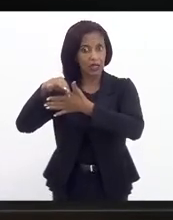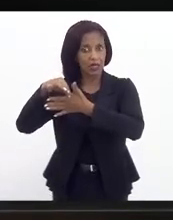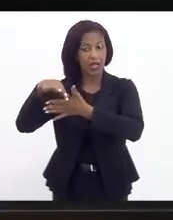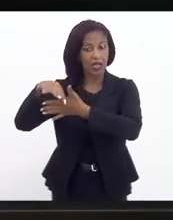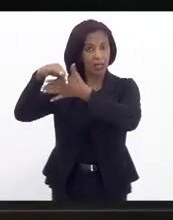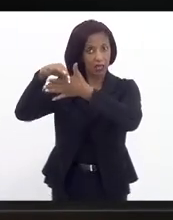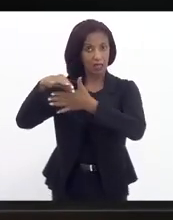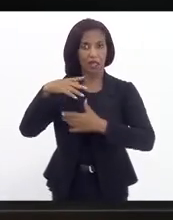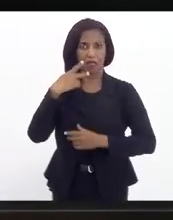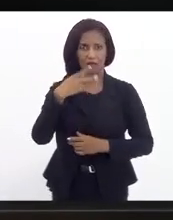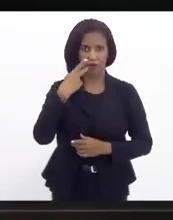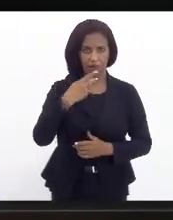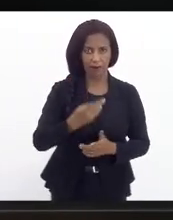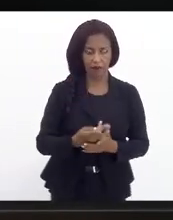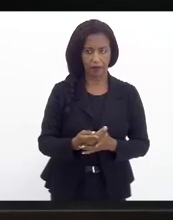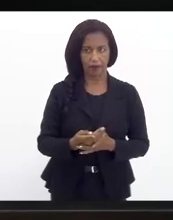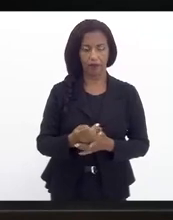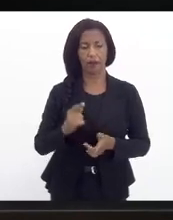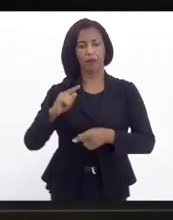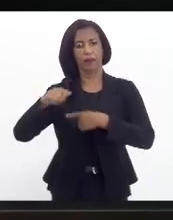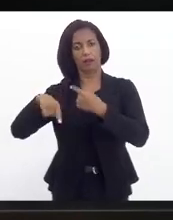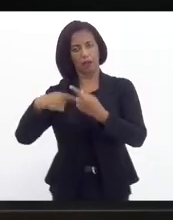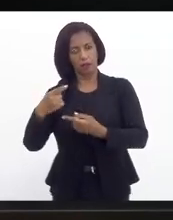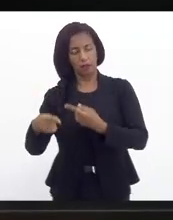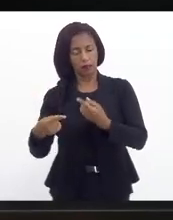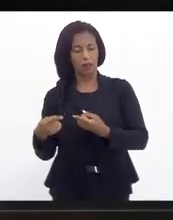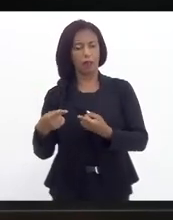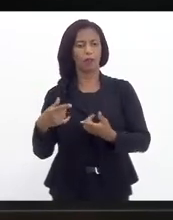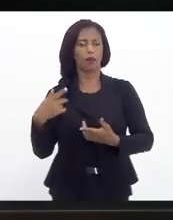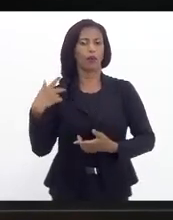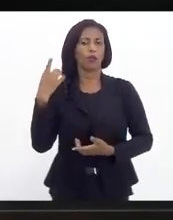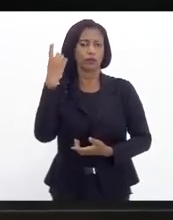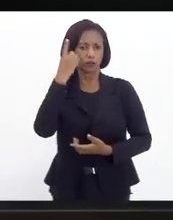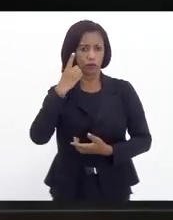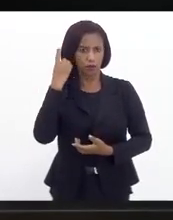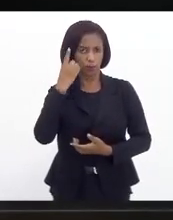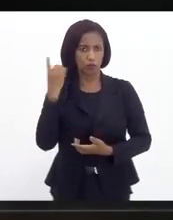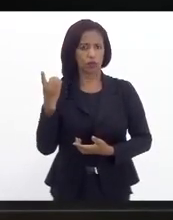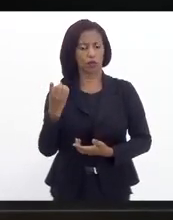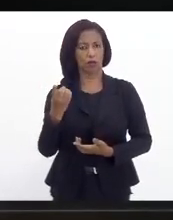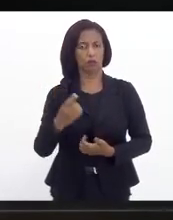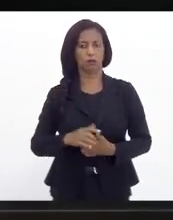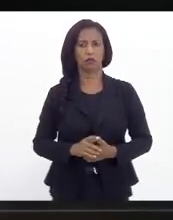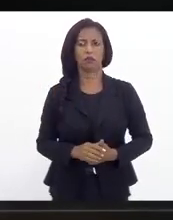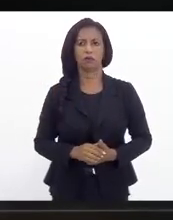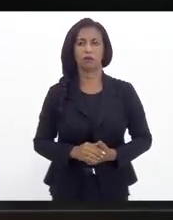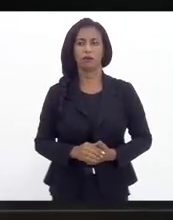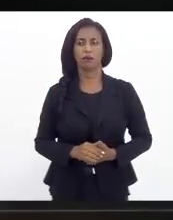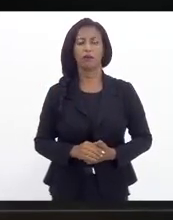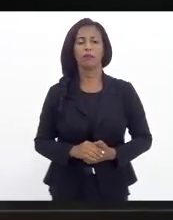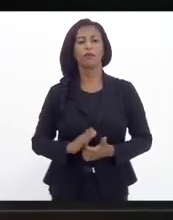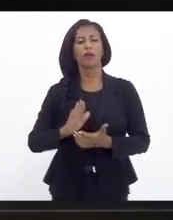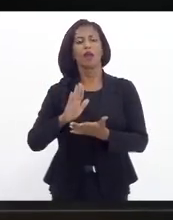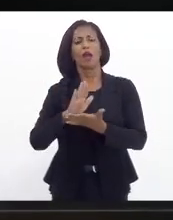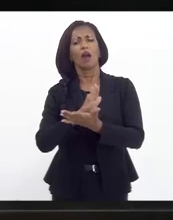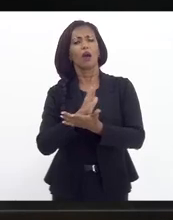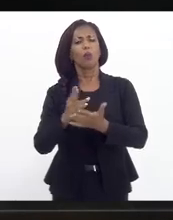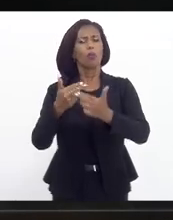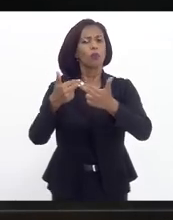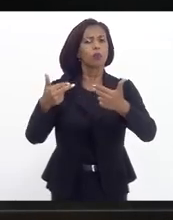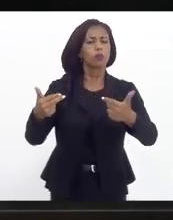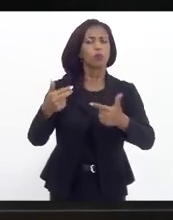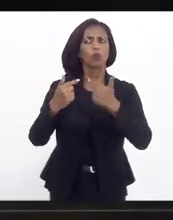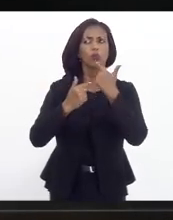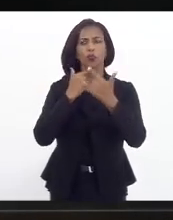os líderes e depois vamos abrir para os parlamentares. Algo em relação à adesão,